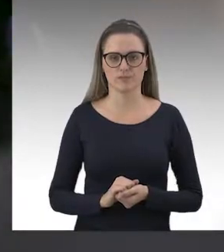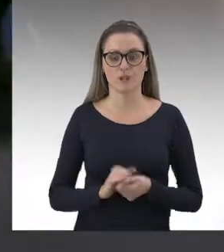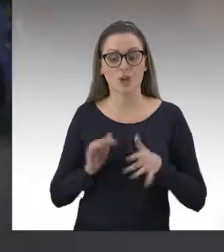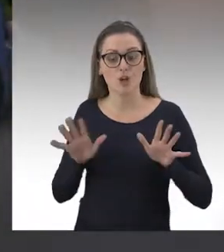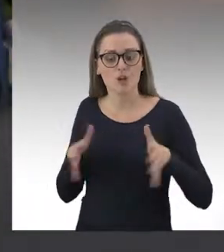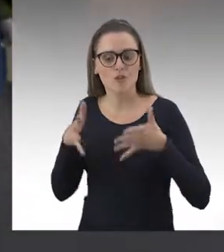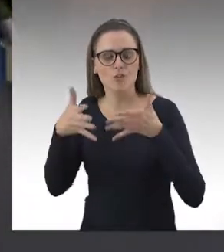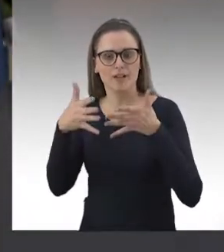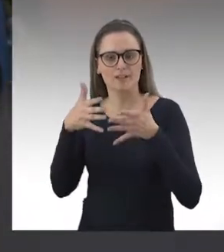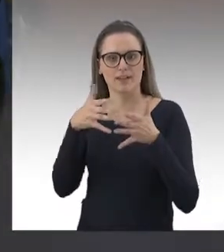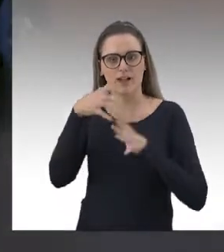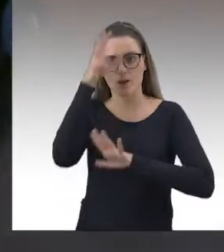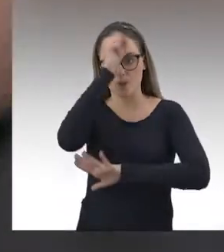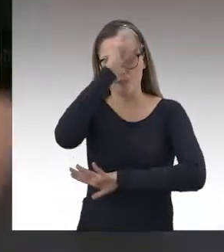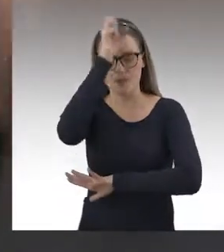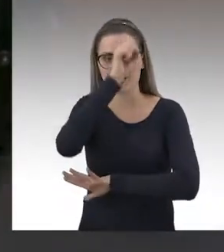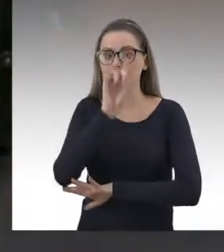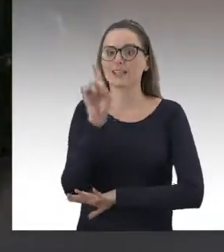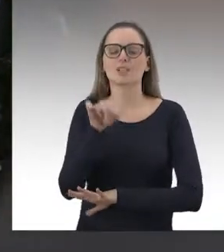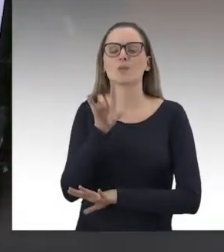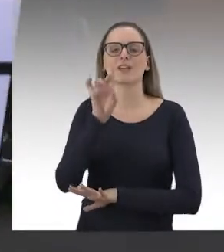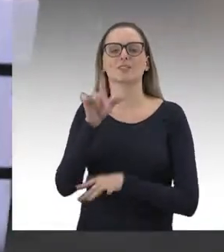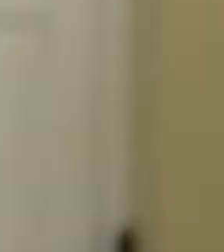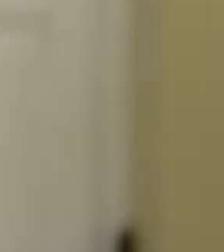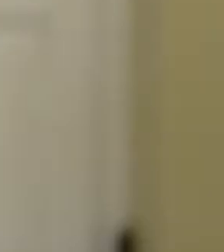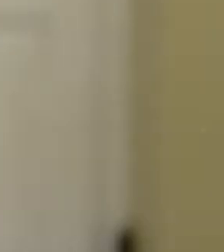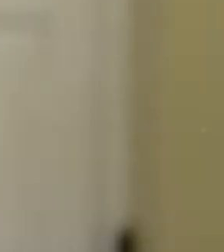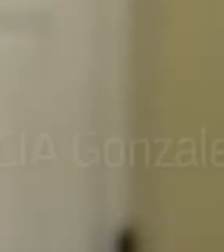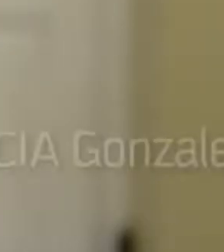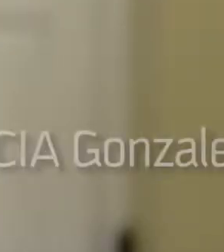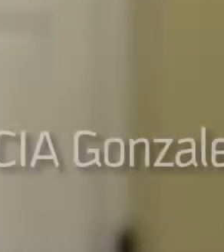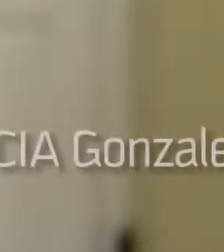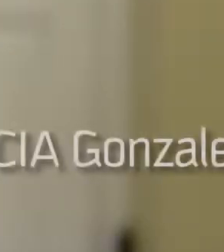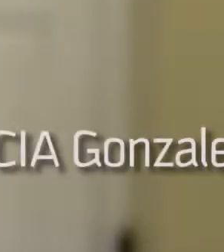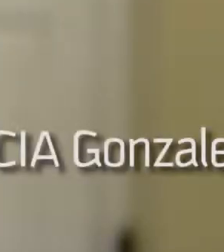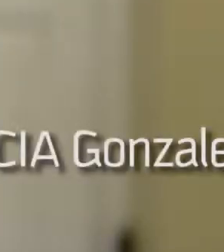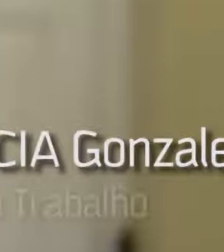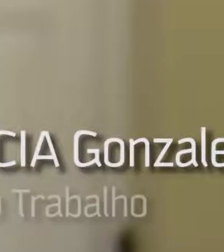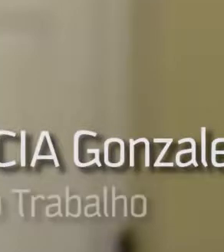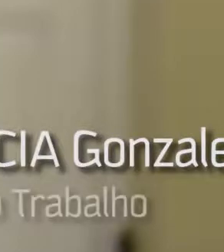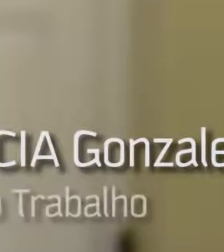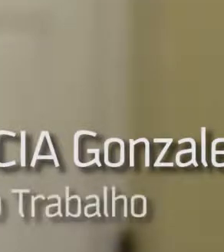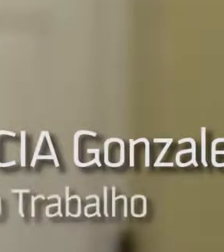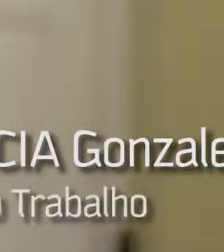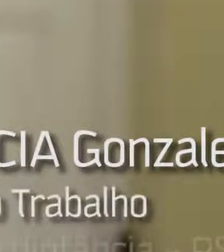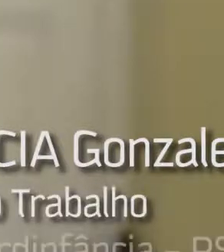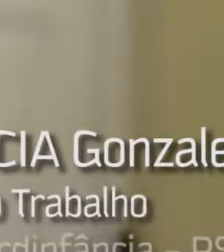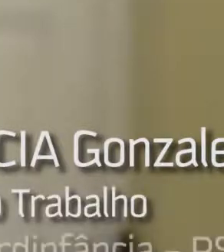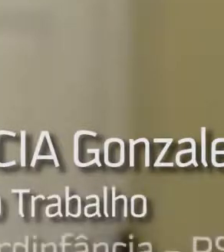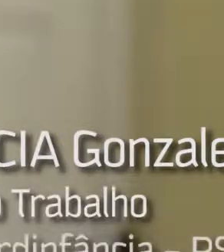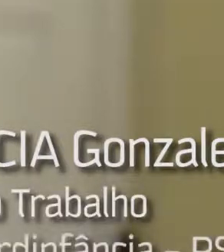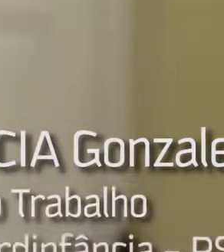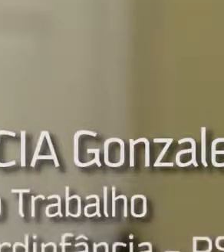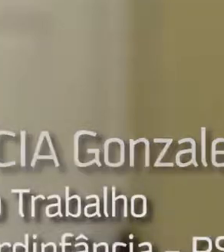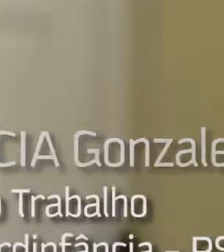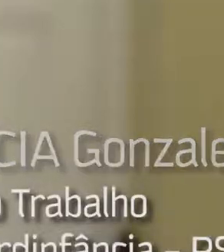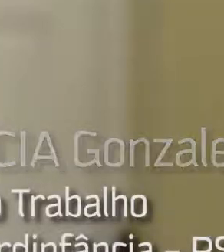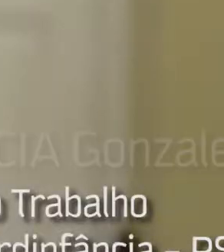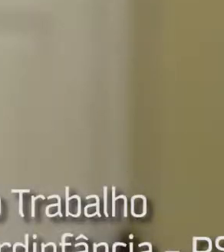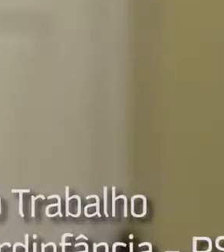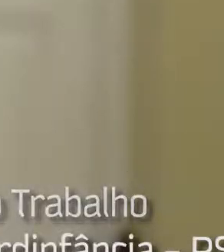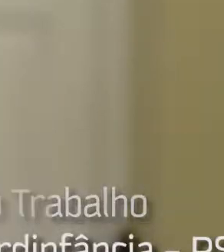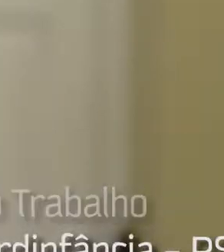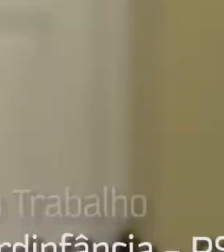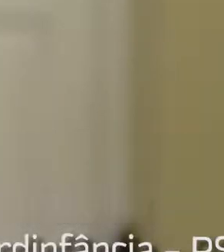Fomentar a aprendizagem não é só um trabalho em rede de órgãos públicos, né? Mas ele é também um trabalho em rede